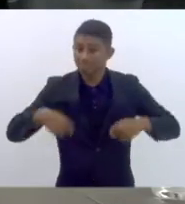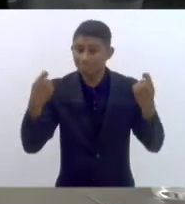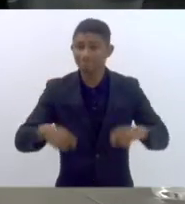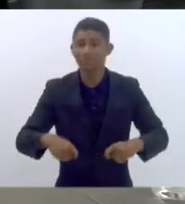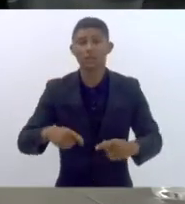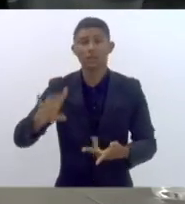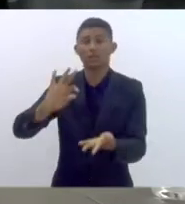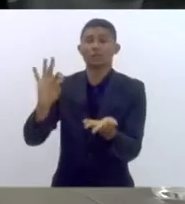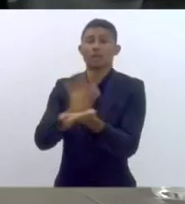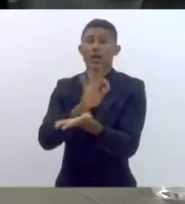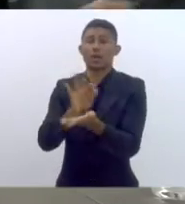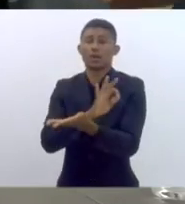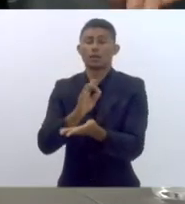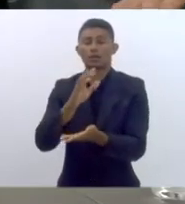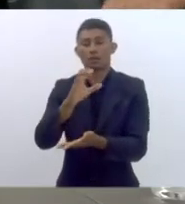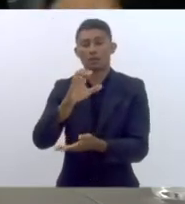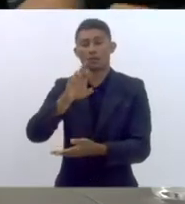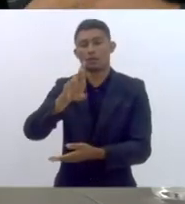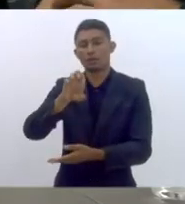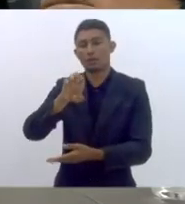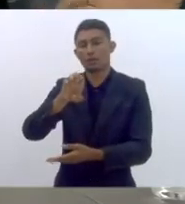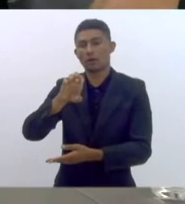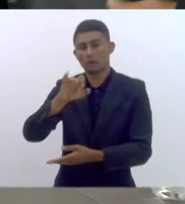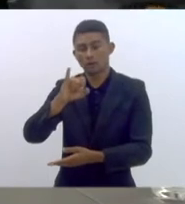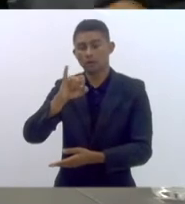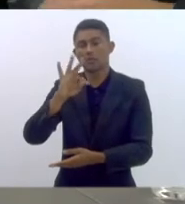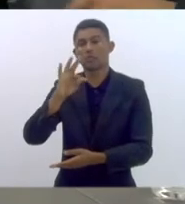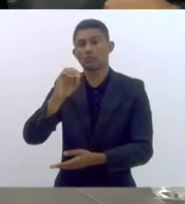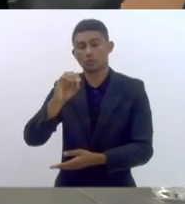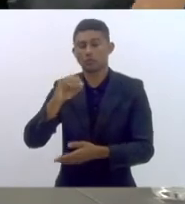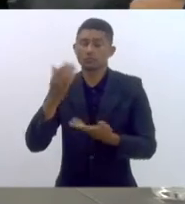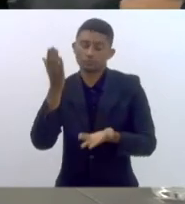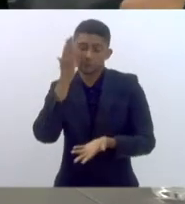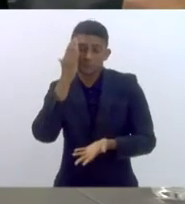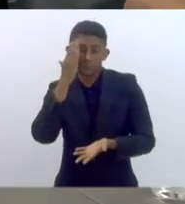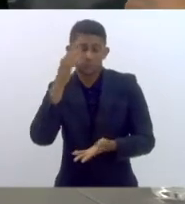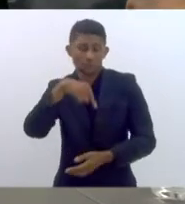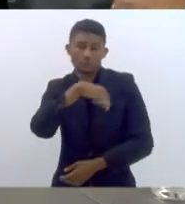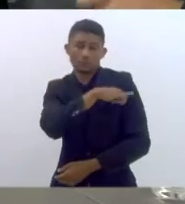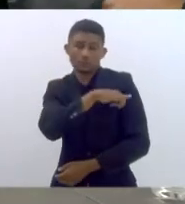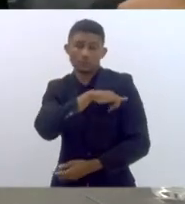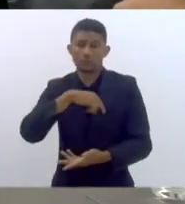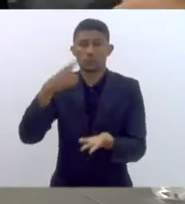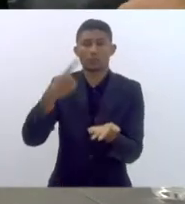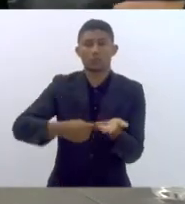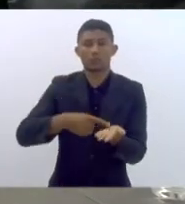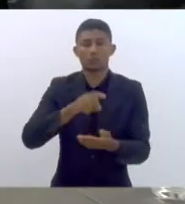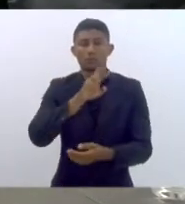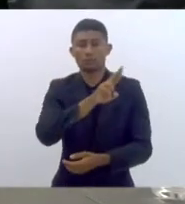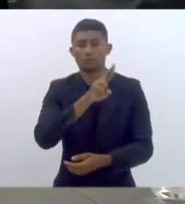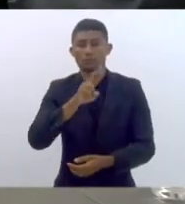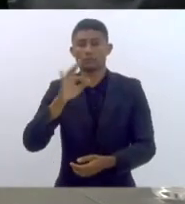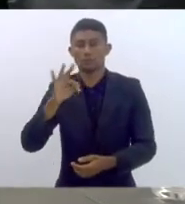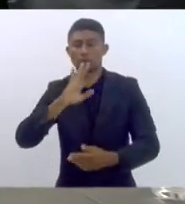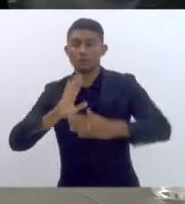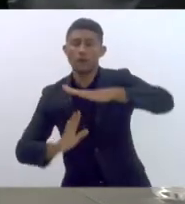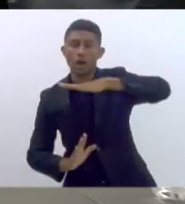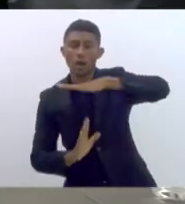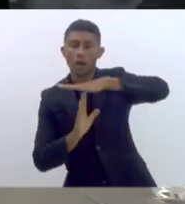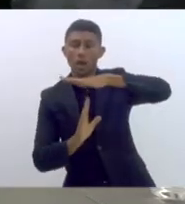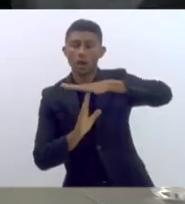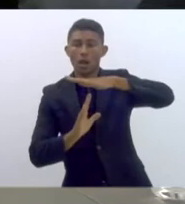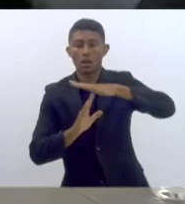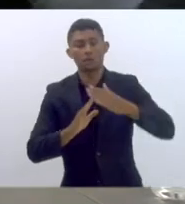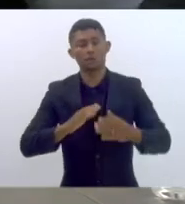uma assinatura de operação de crédito. O que, por óbvio, se o Rio de Janeiro estava dentro de um regime de pressão fiscal, o Rio de Janeiro não tinha limites e condições de pegar uma operação